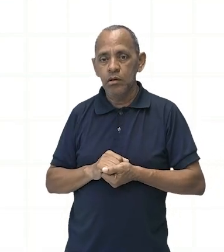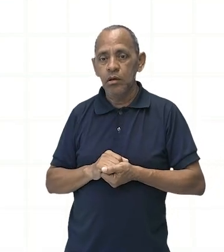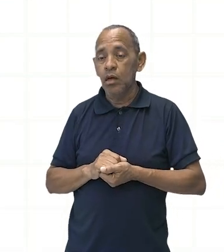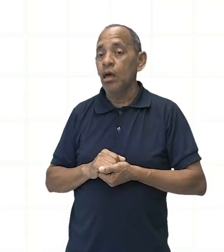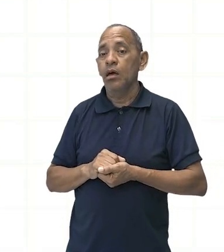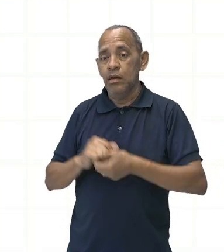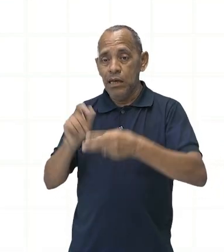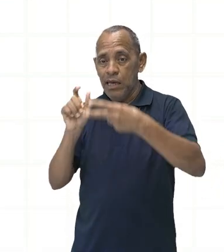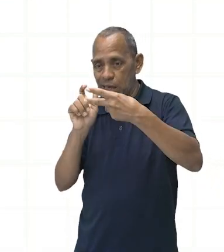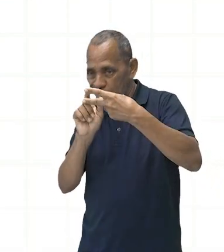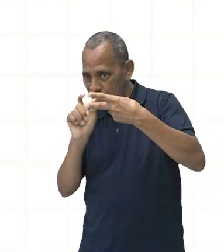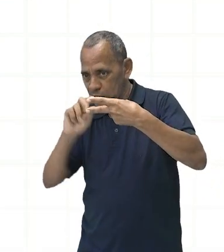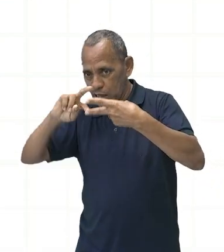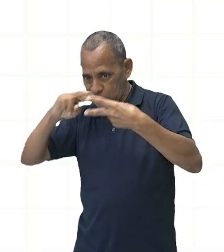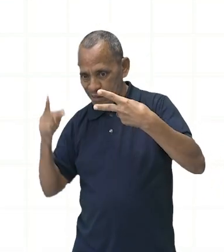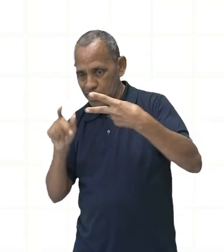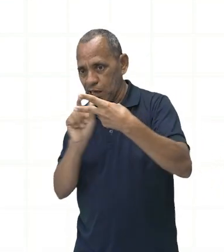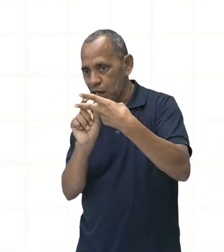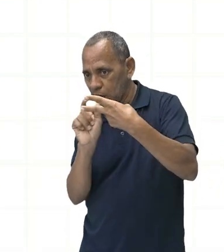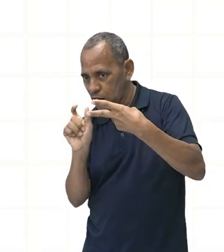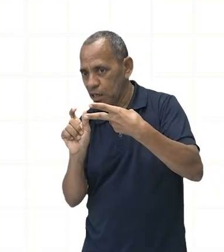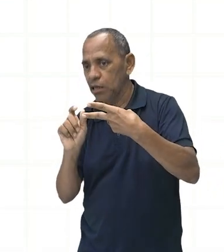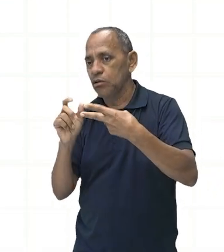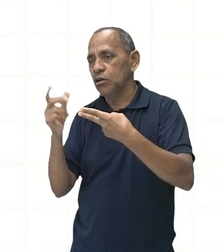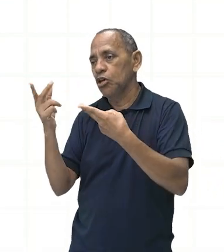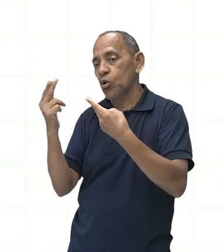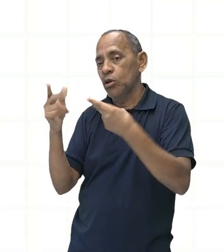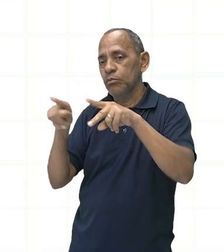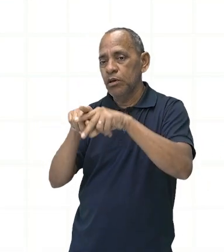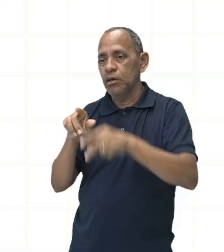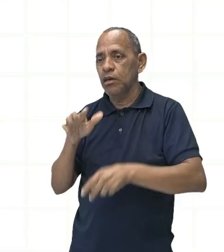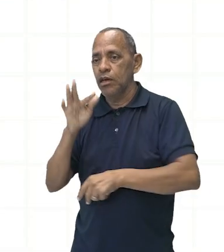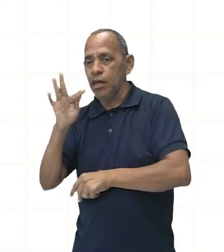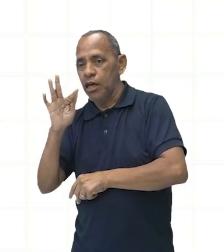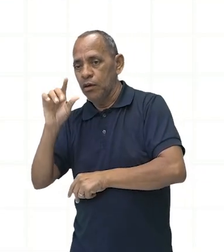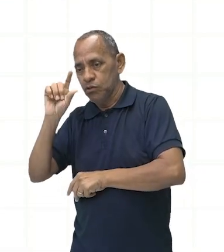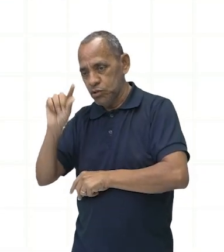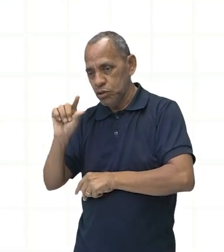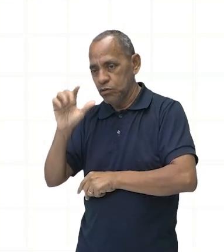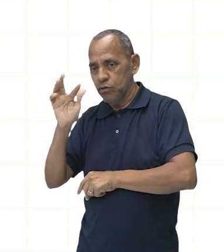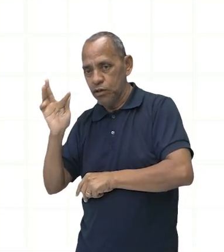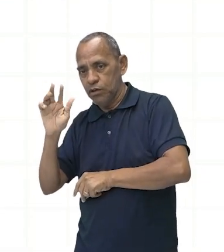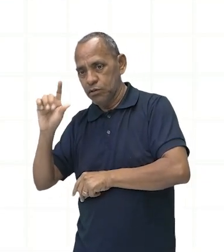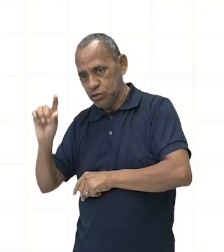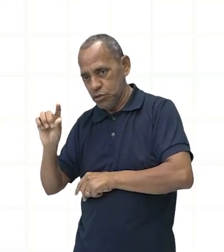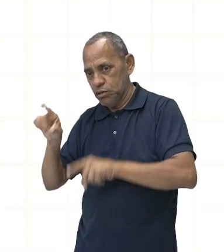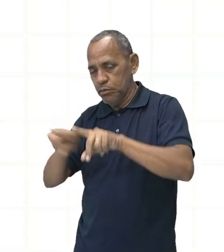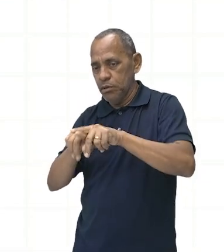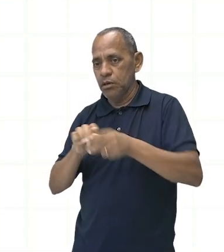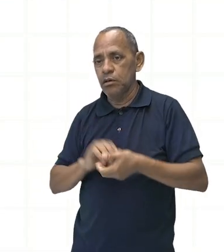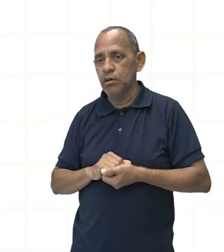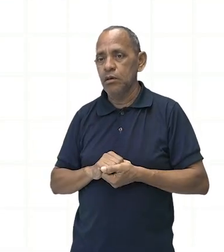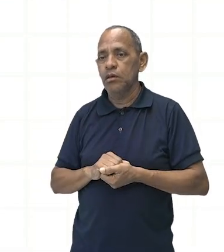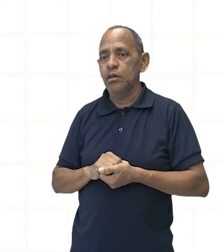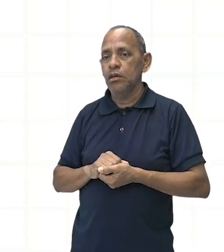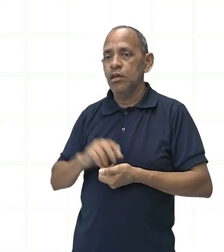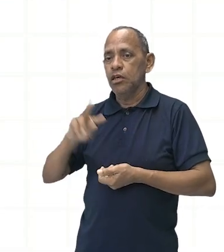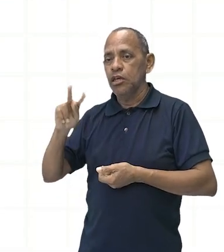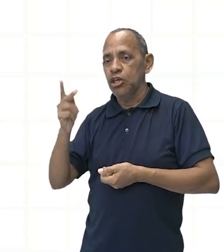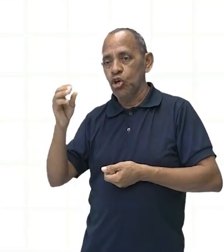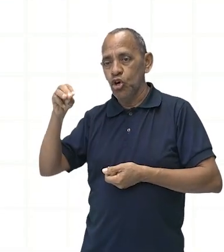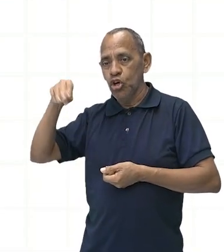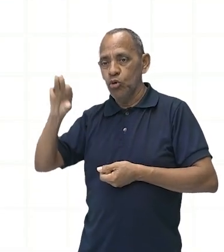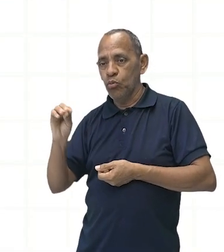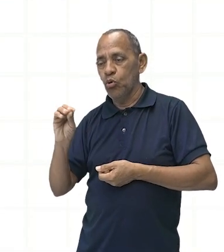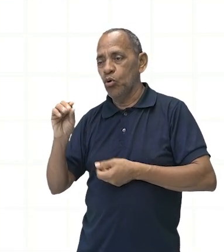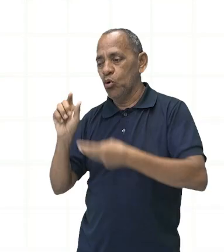iguais. Então, nós dizemos que ele tem, vejam só, o Fzinho e o Fzinho. Homozigoto porque os alelos são iguais,